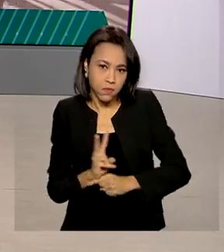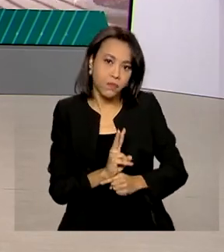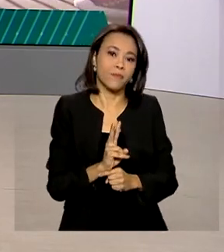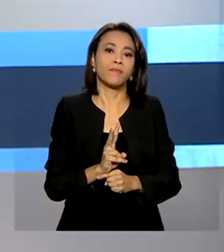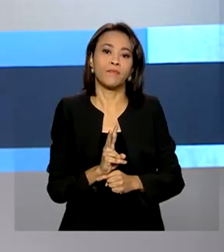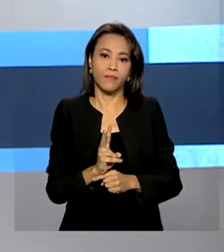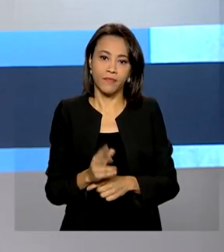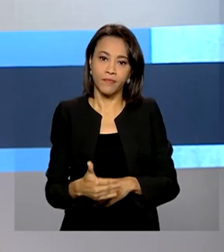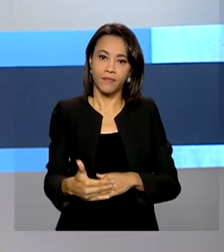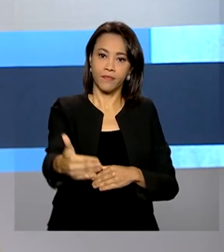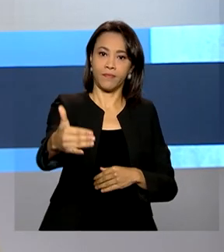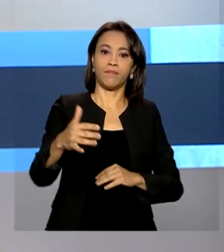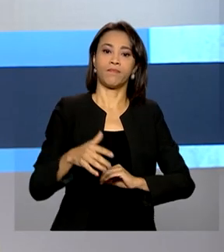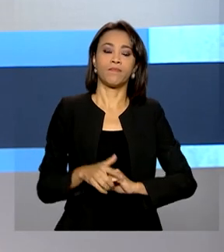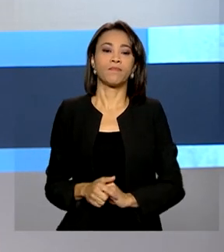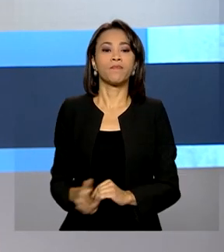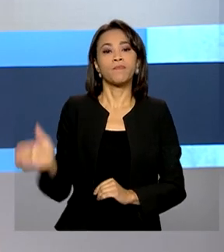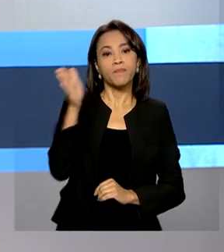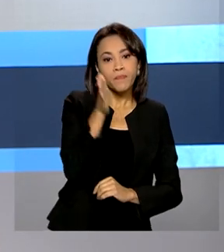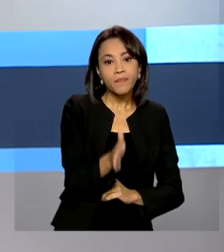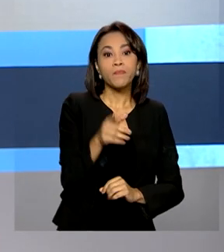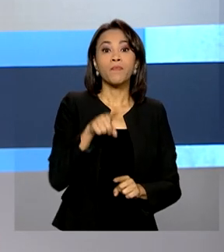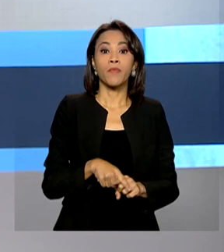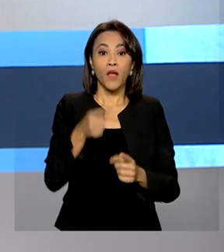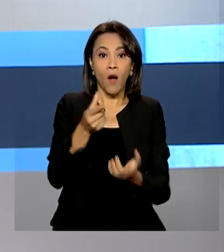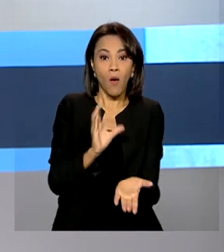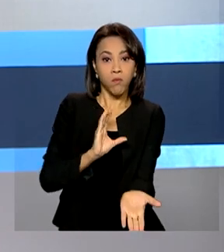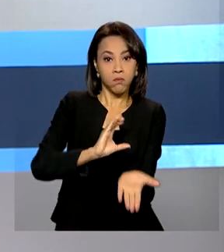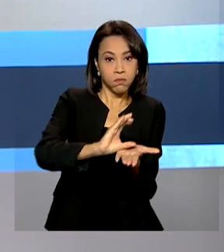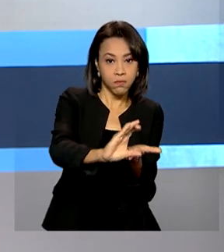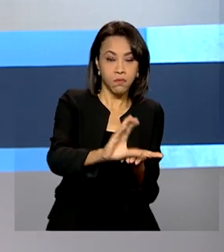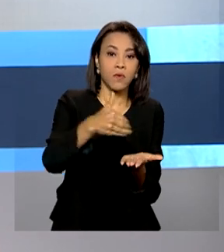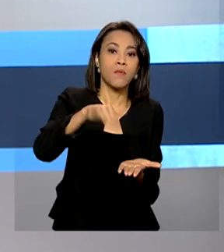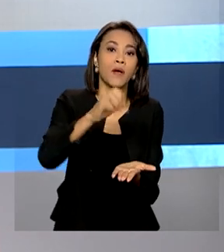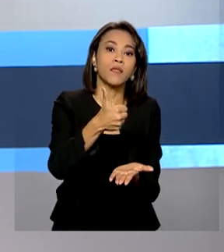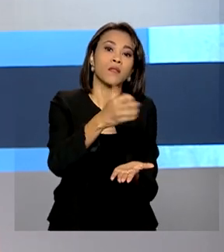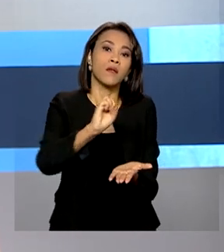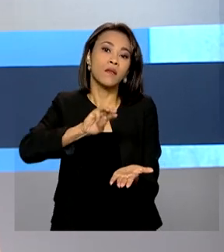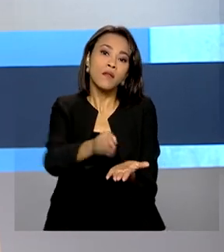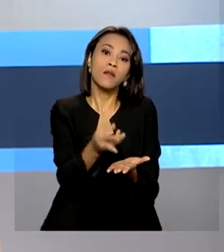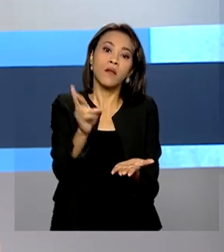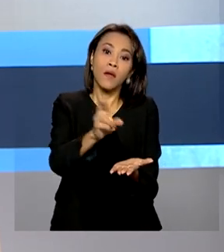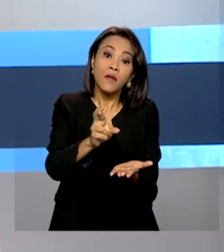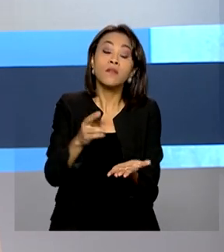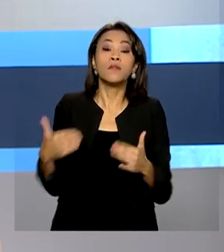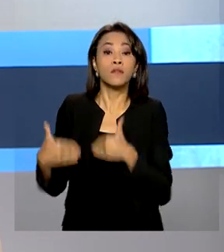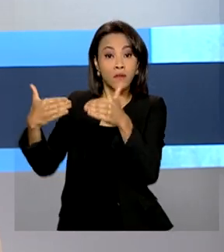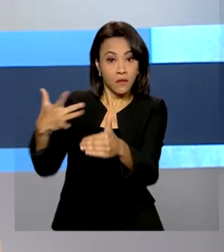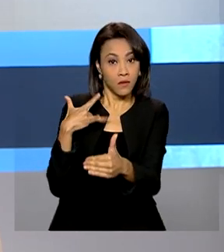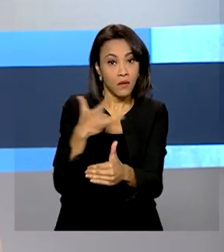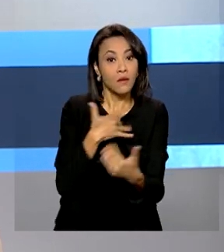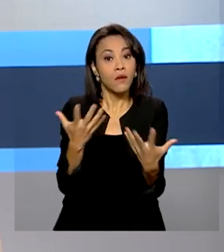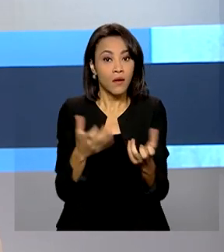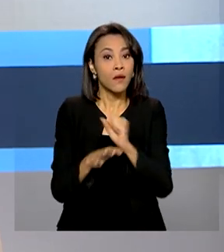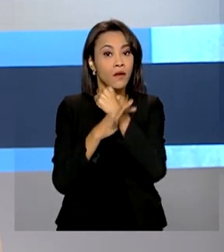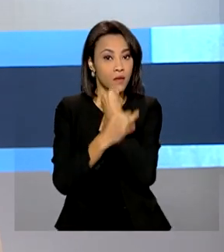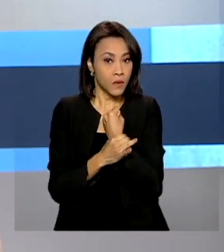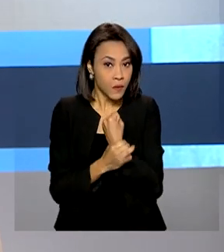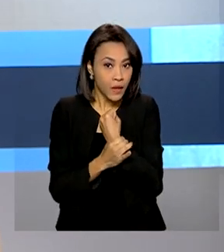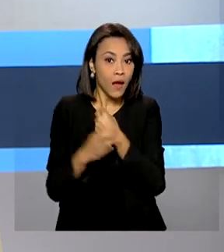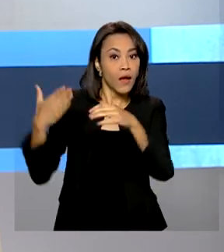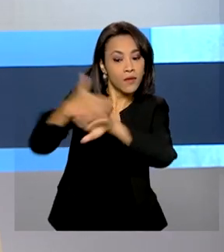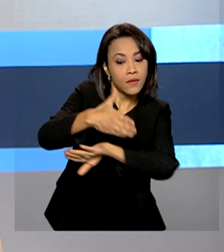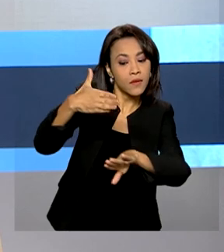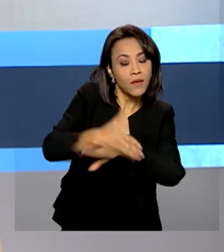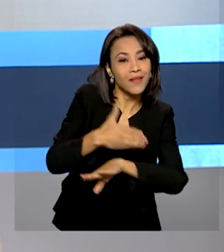vigilância com investimento de mais de 10 milhões de reais o Ministério da Saúde Quer Garantir livre acesso e